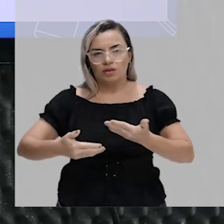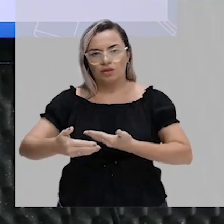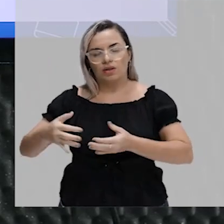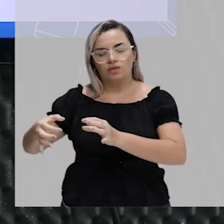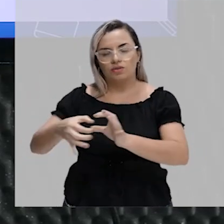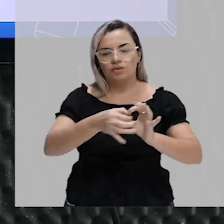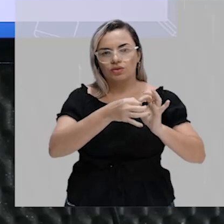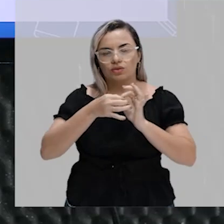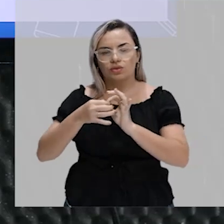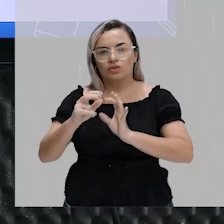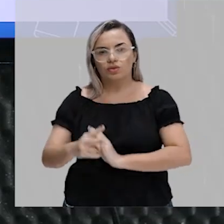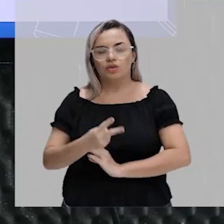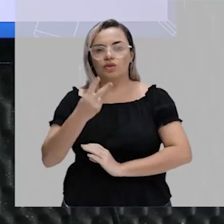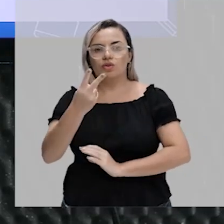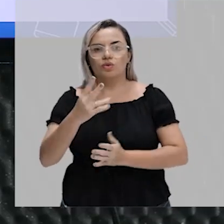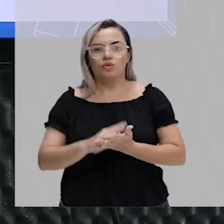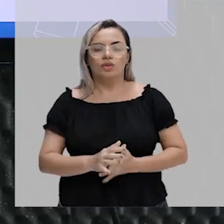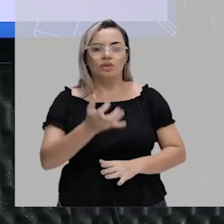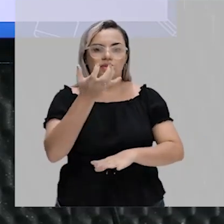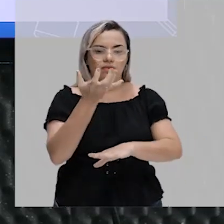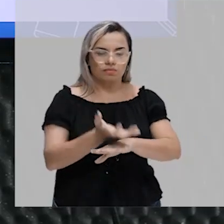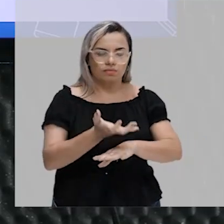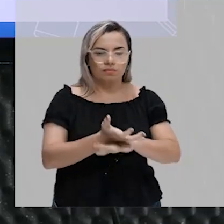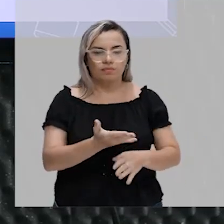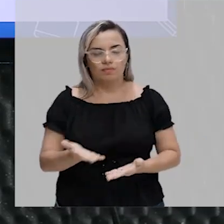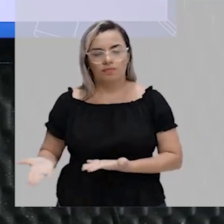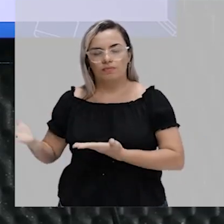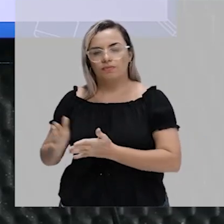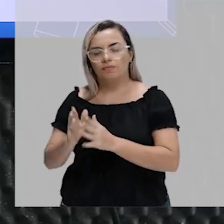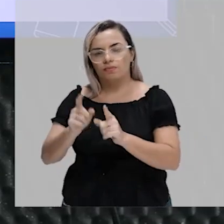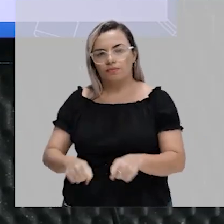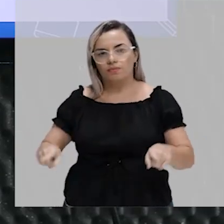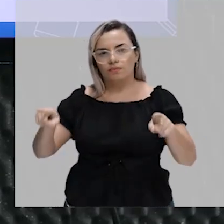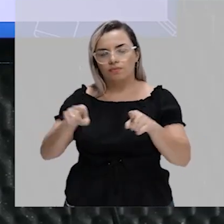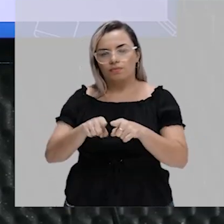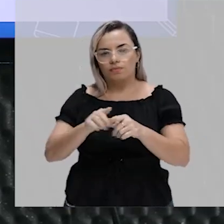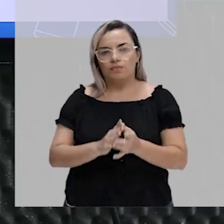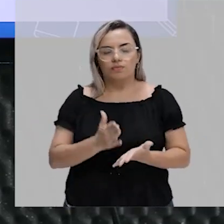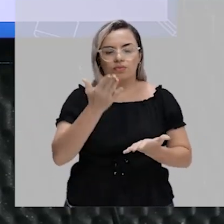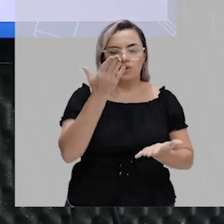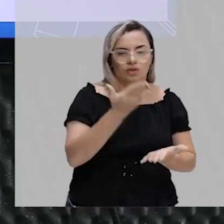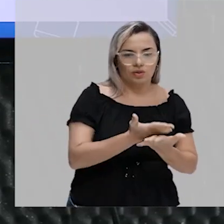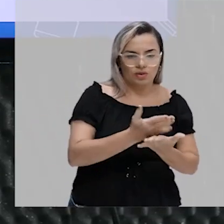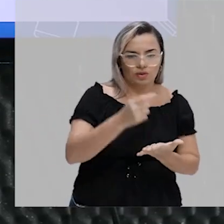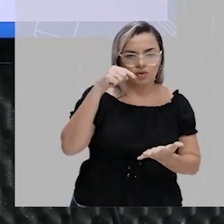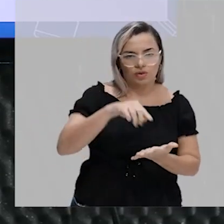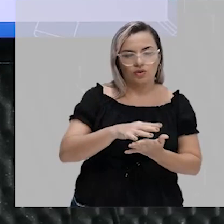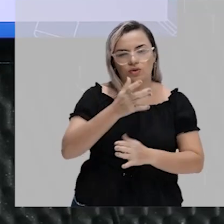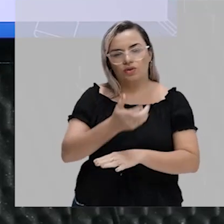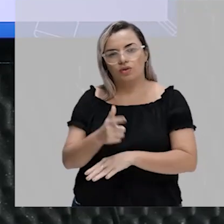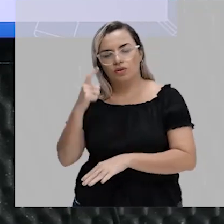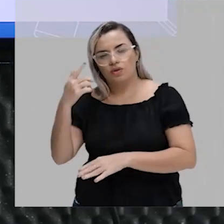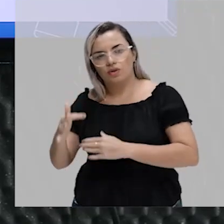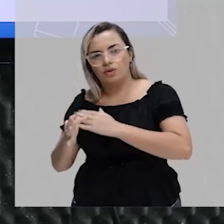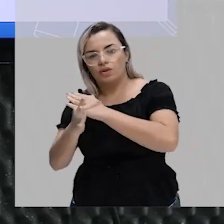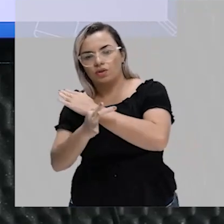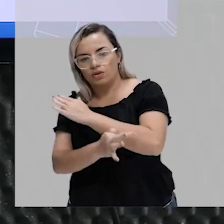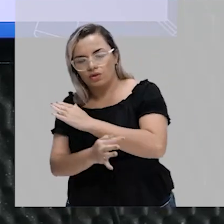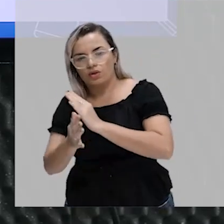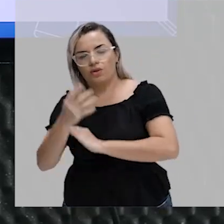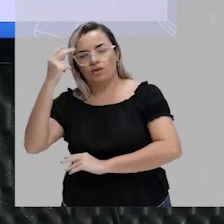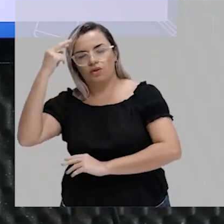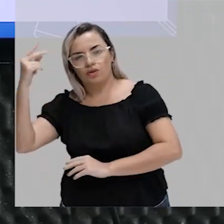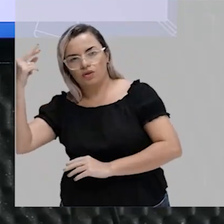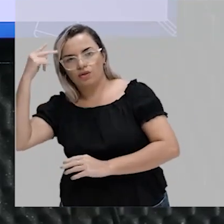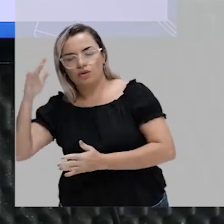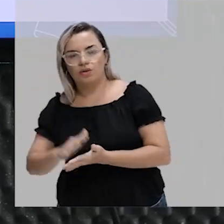Então a gente tem dentro da biologia também alguns assuntos que são trabalhados não apenas em geografia, quanto também em física, em